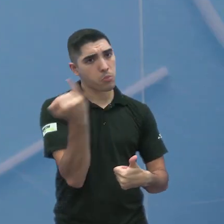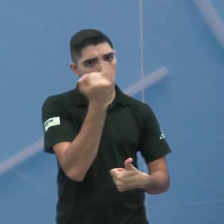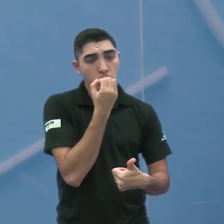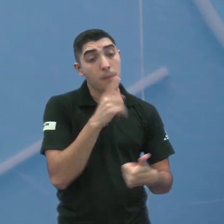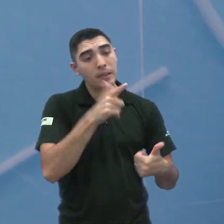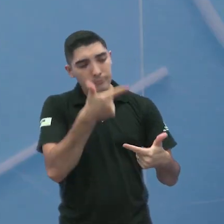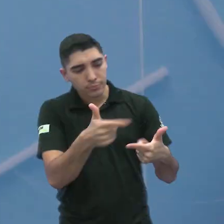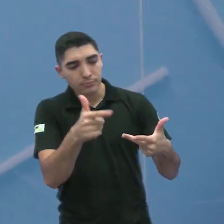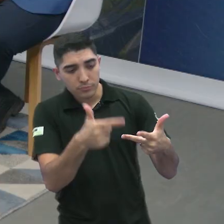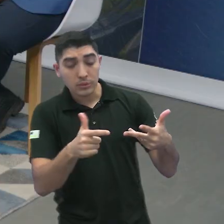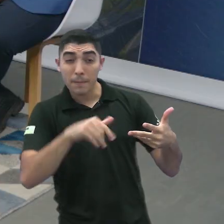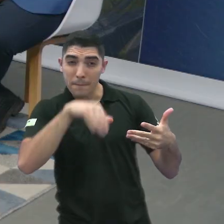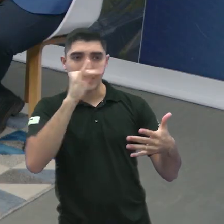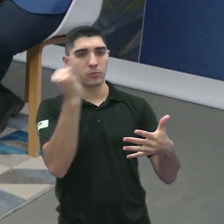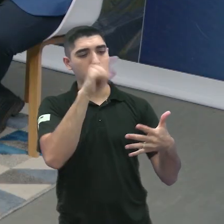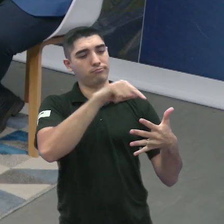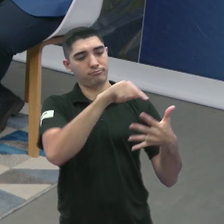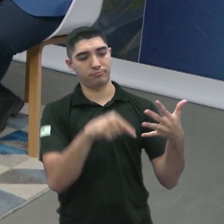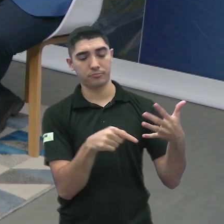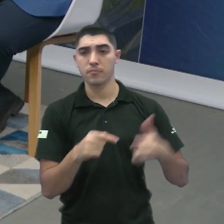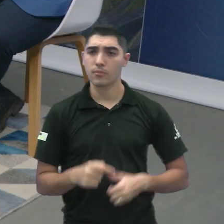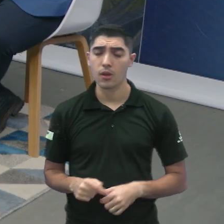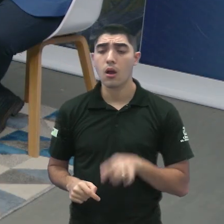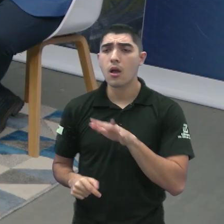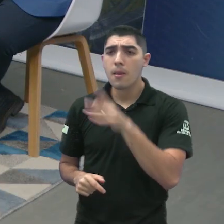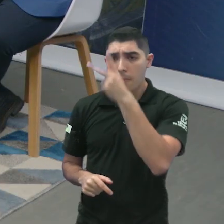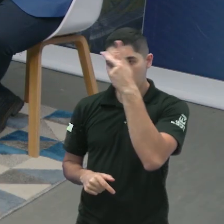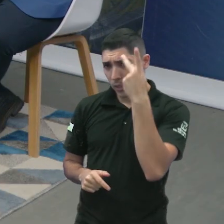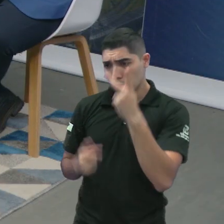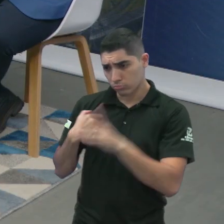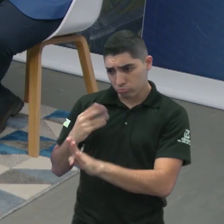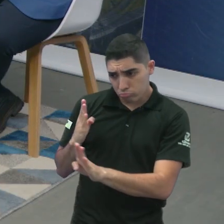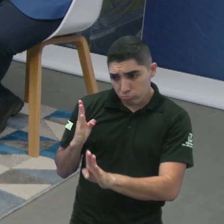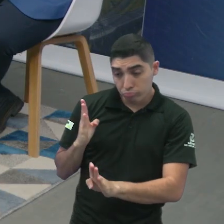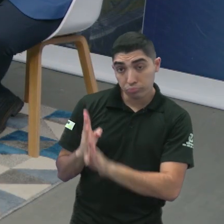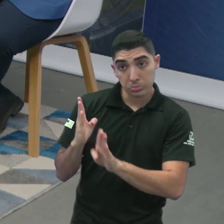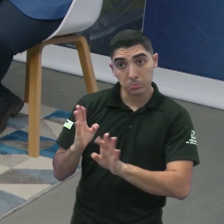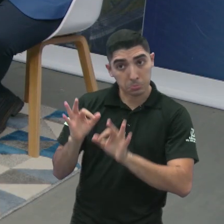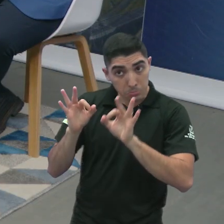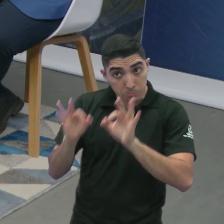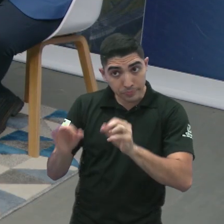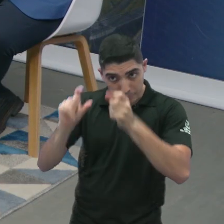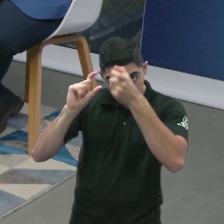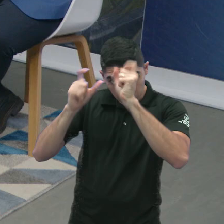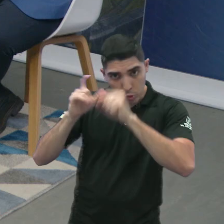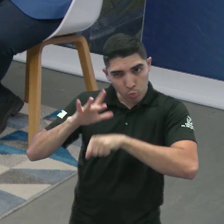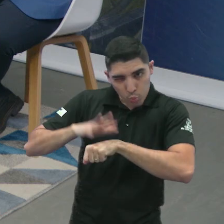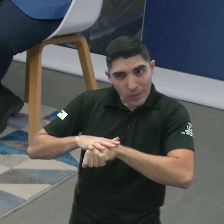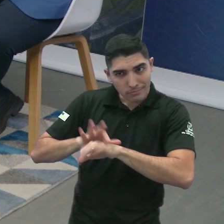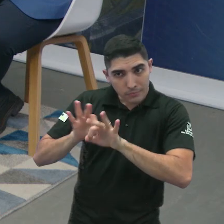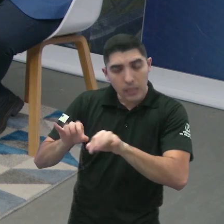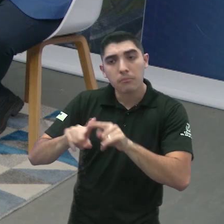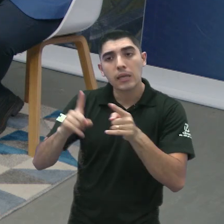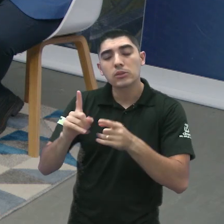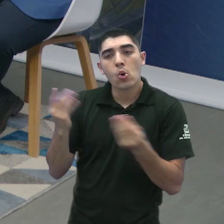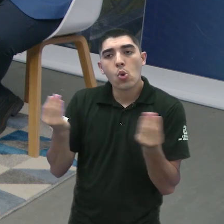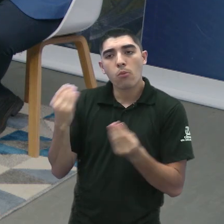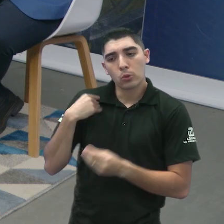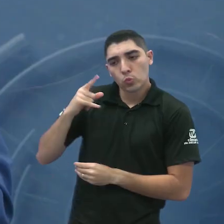tempo. Doutor, as pessoas que recebem um diagnóstico correto, no dia a dia, como ela consegue